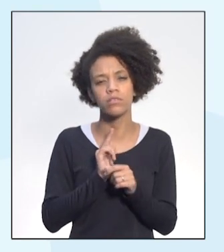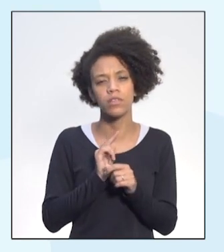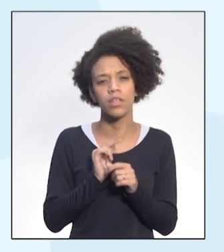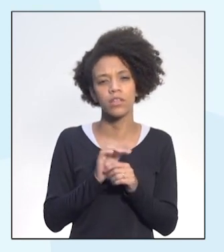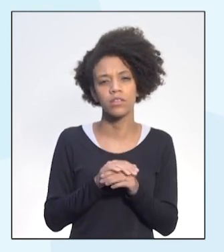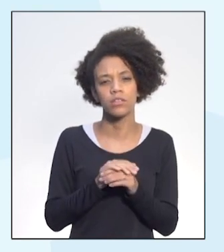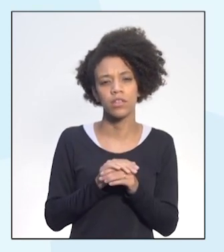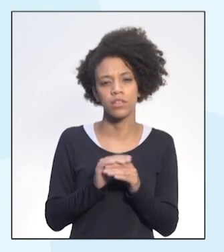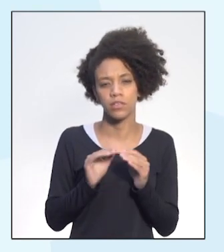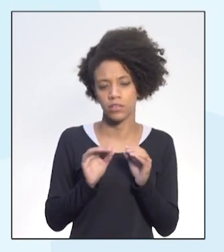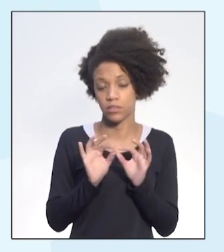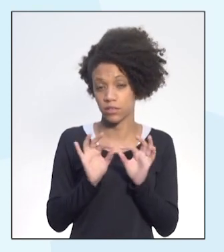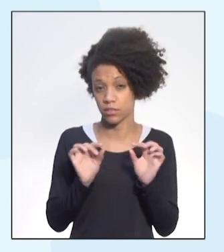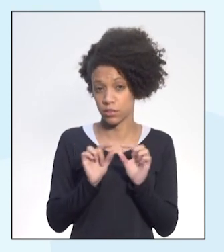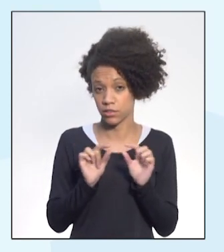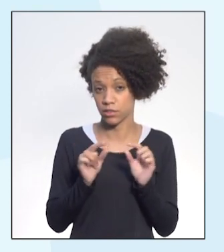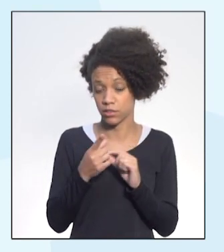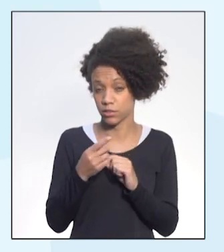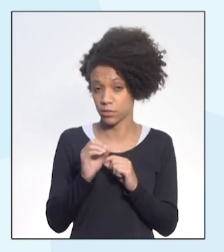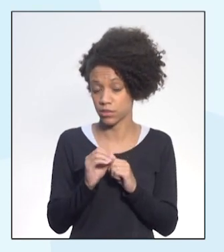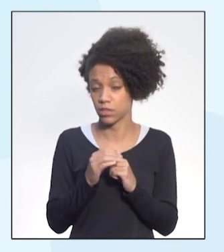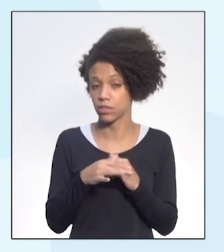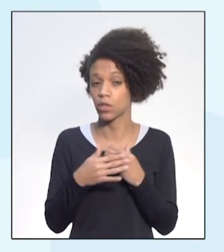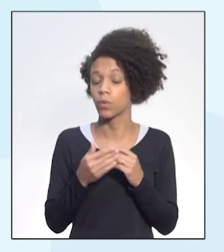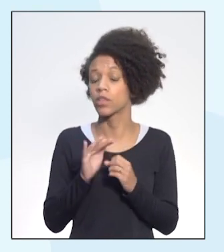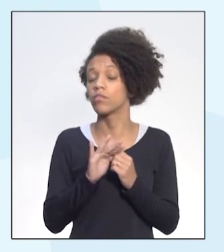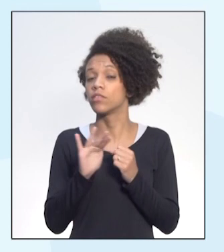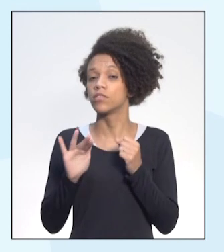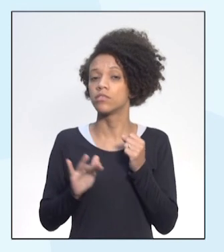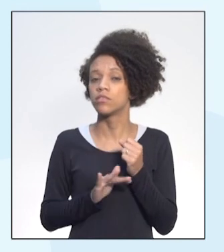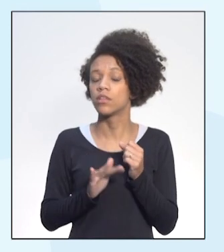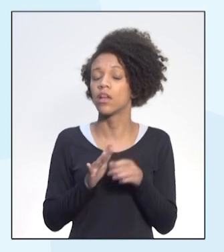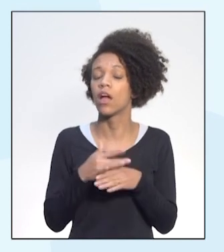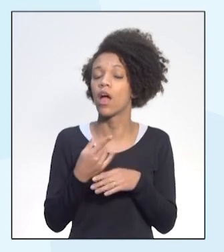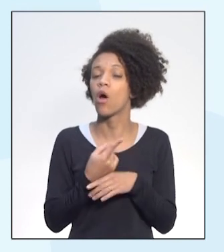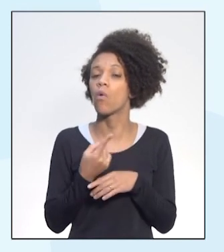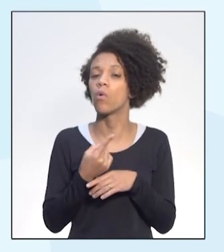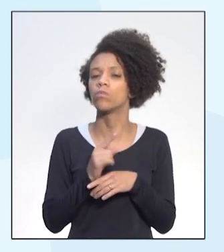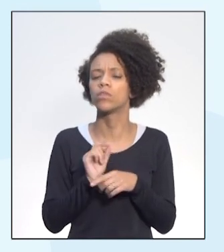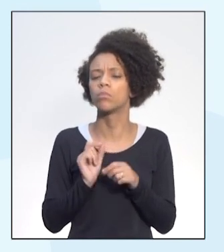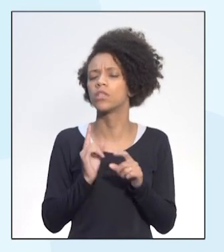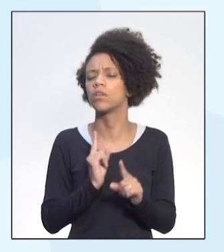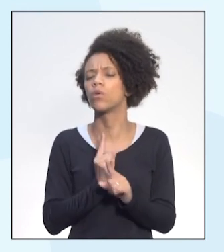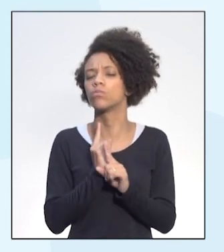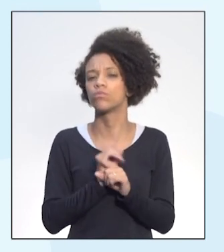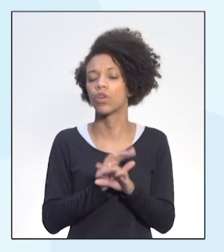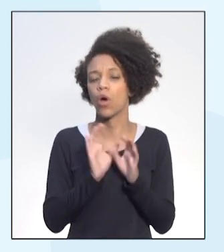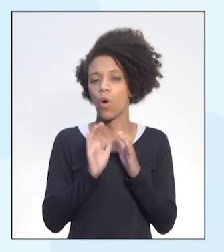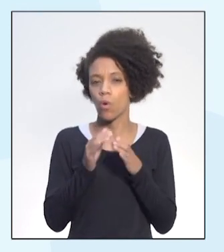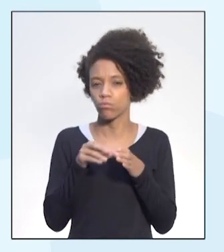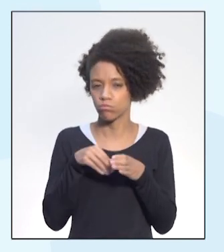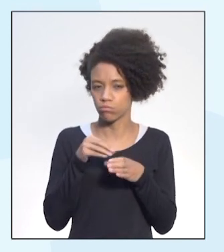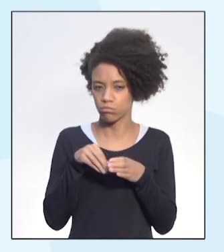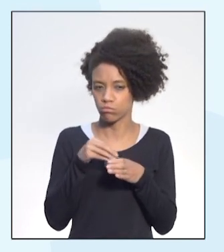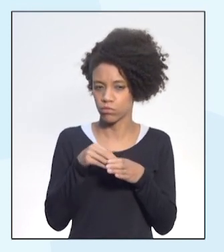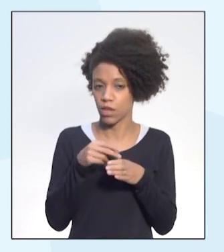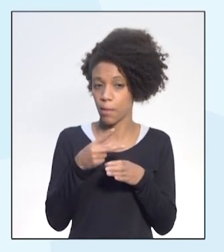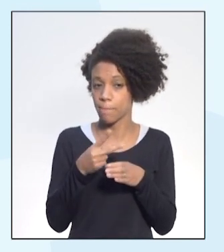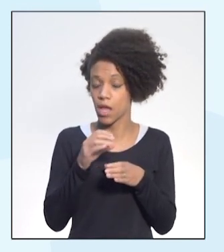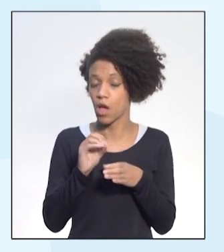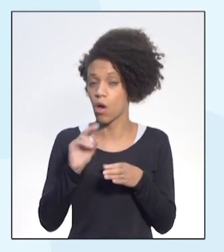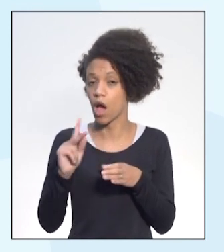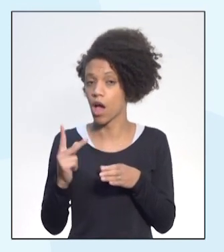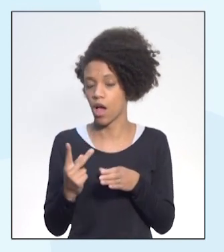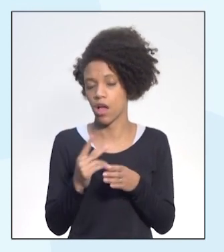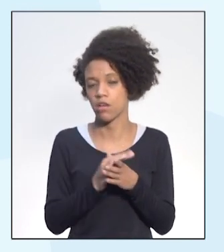do 10? Não é o menos 11? O que vai descer vai ser o 11. Mas eu vou achar quem? A concentração de